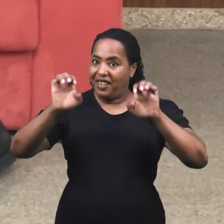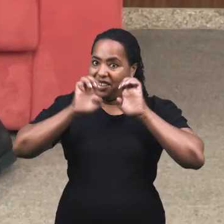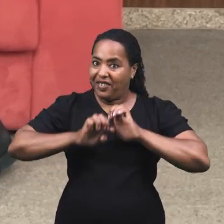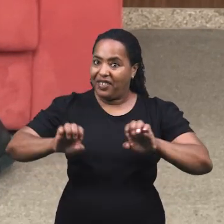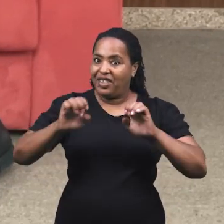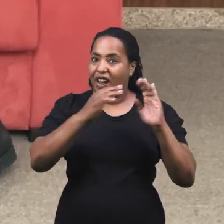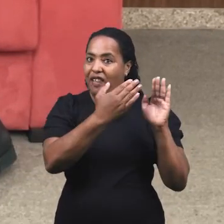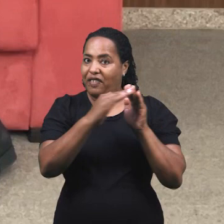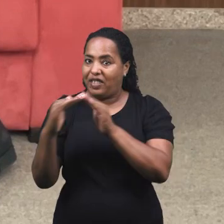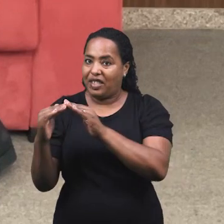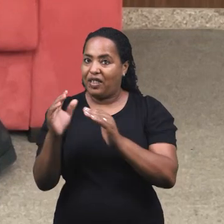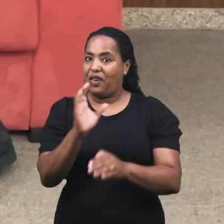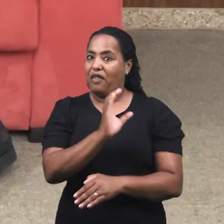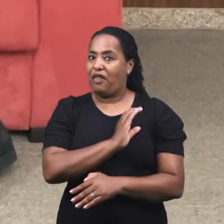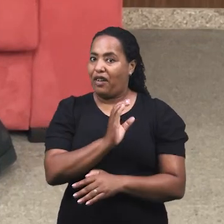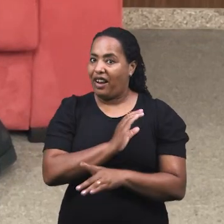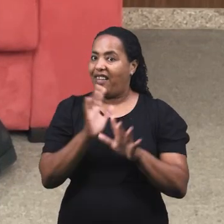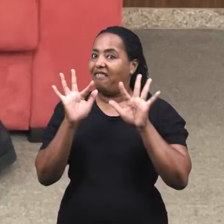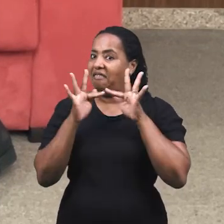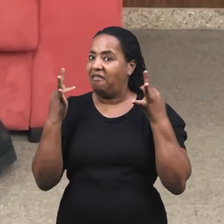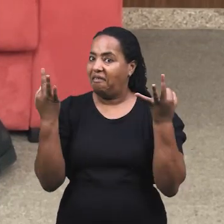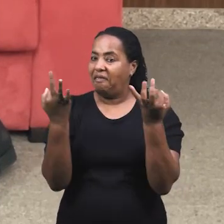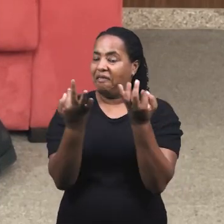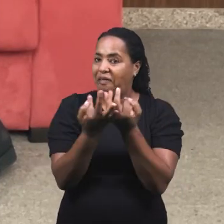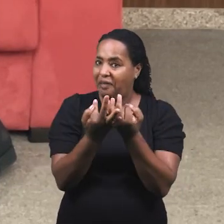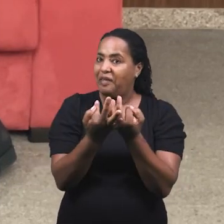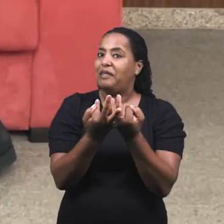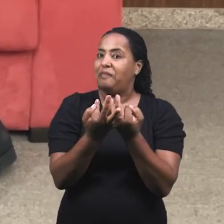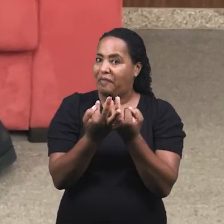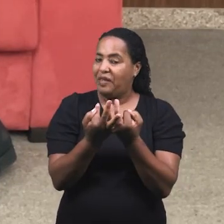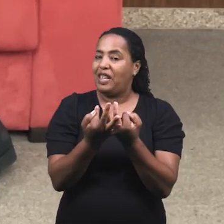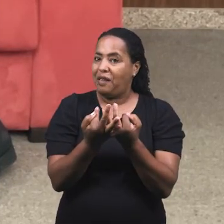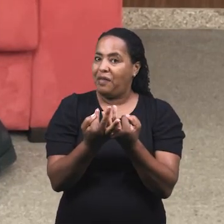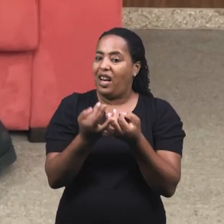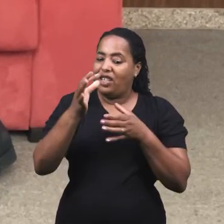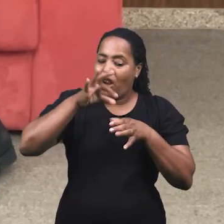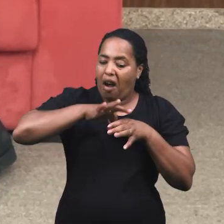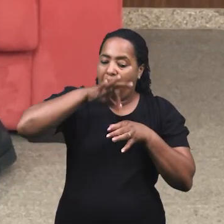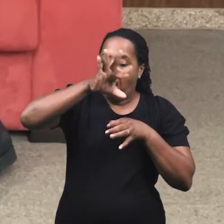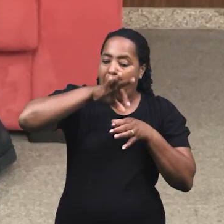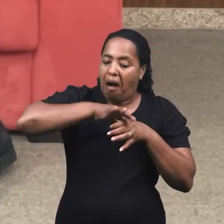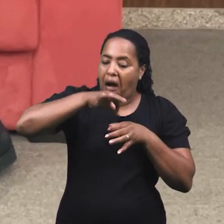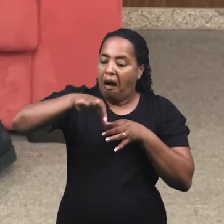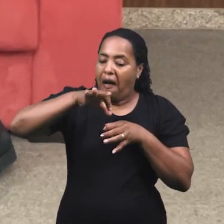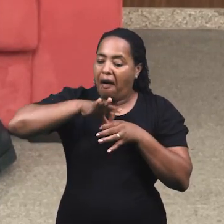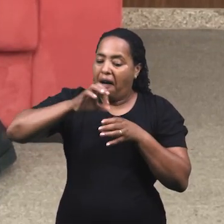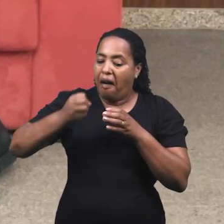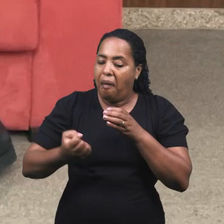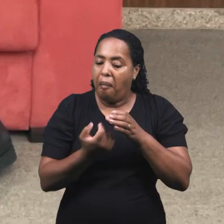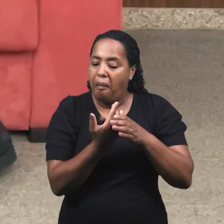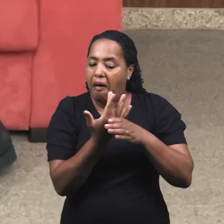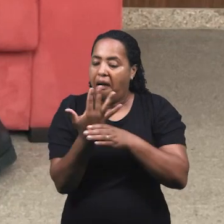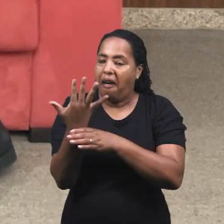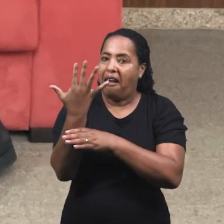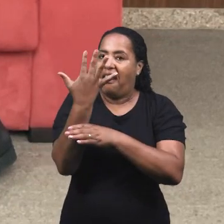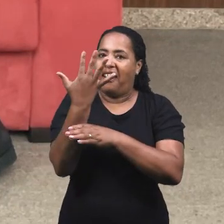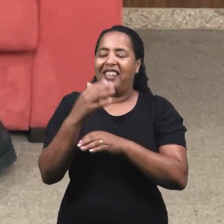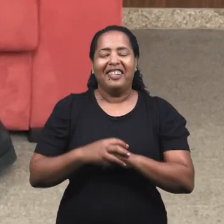evangelizarmos vizinhos, colegas, familiares, ou seja, de lançarmos a semente para que ela possa